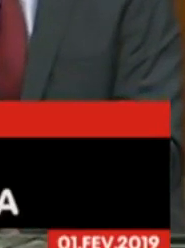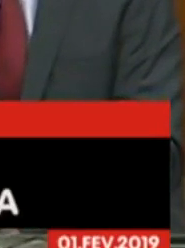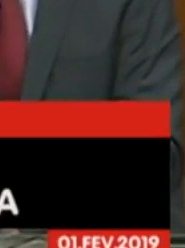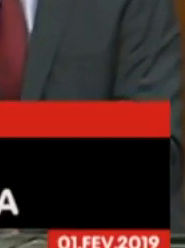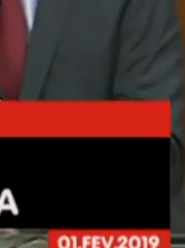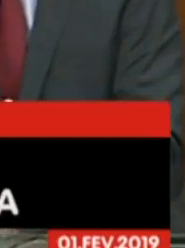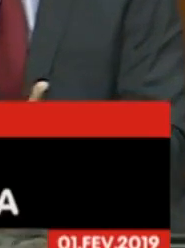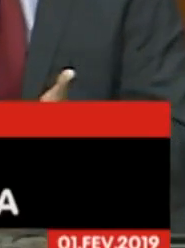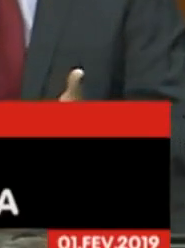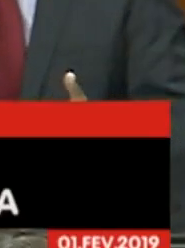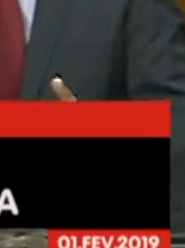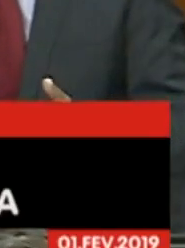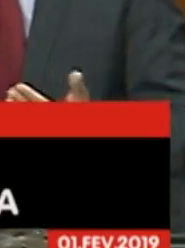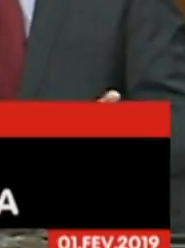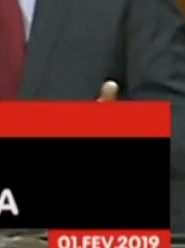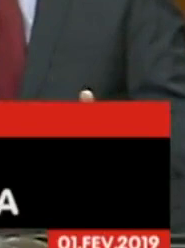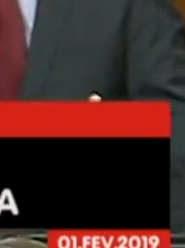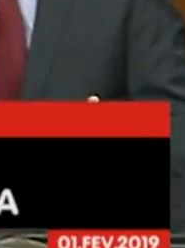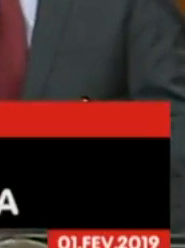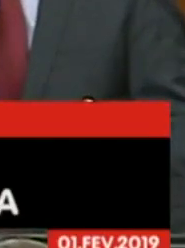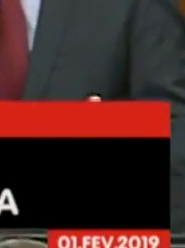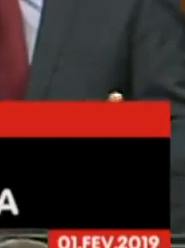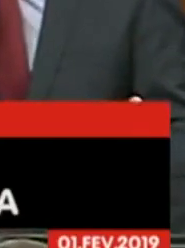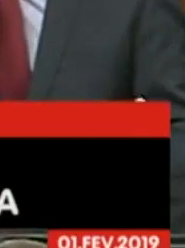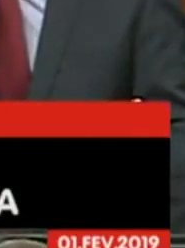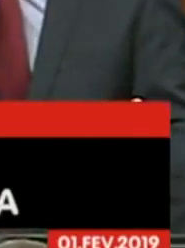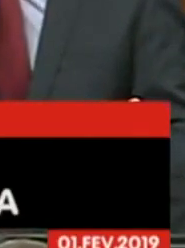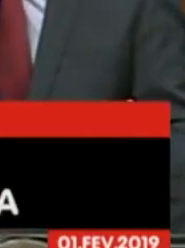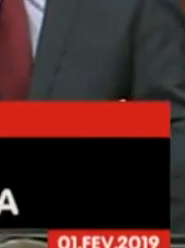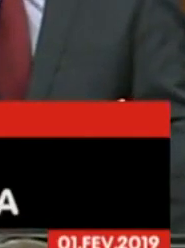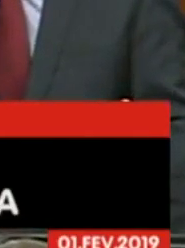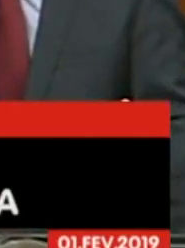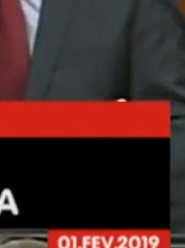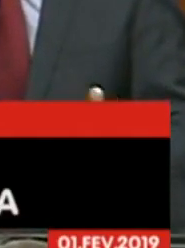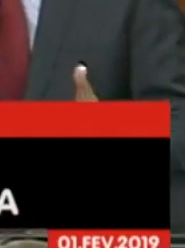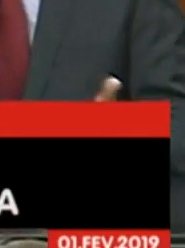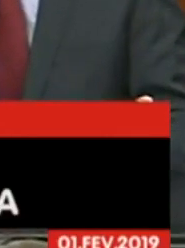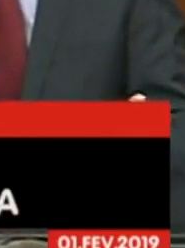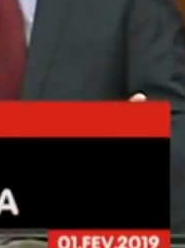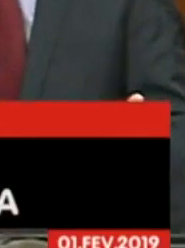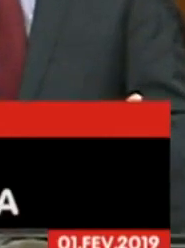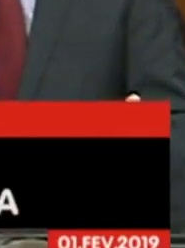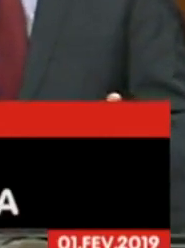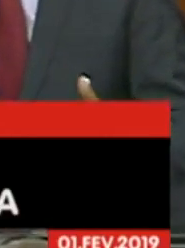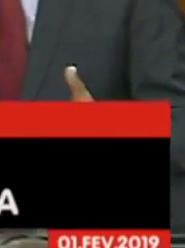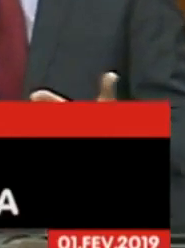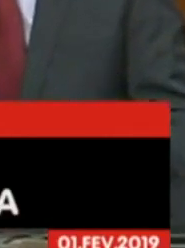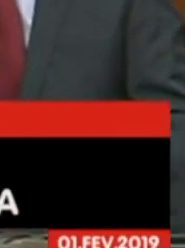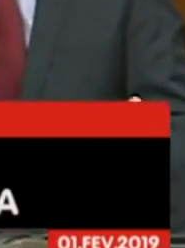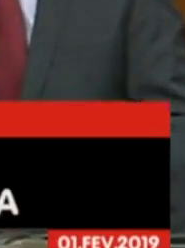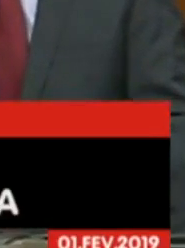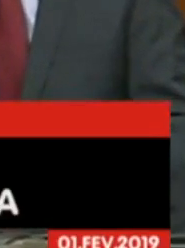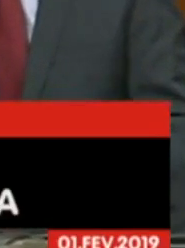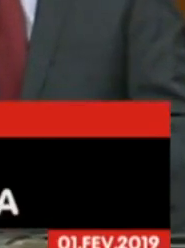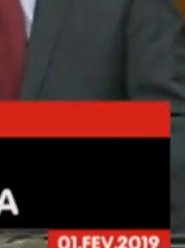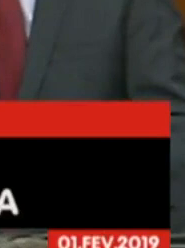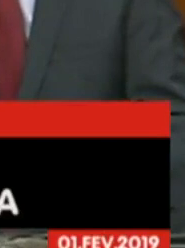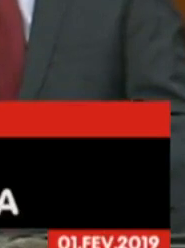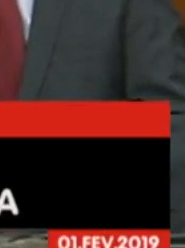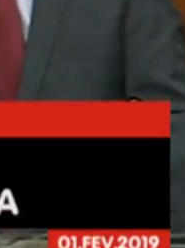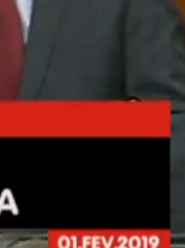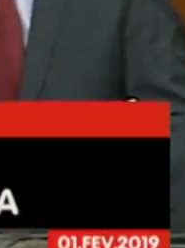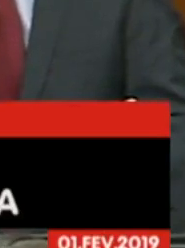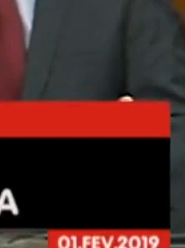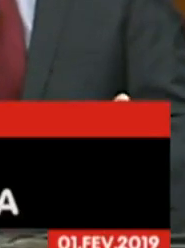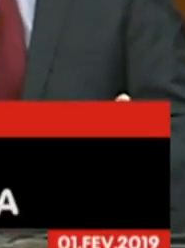pela Casa. E falou também da perspectiva de uma reforma da Previdência que ele considera será inevitável que ocorra no